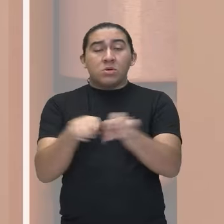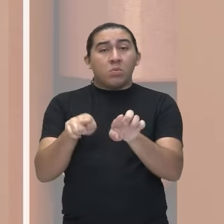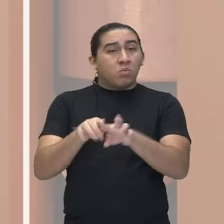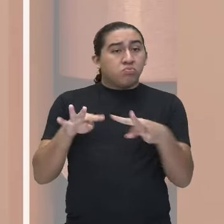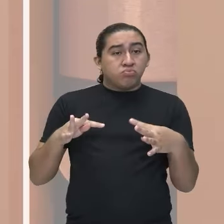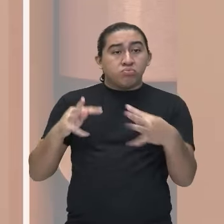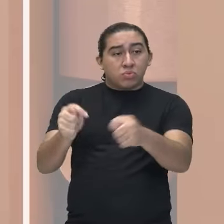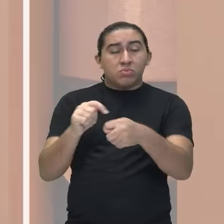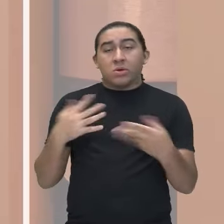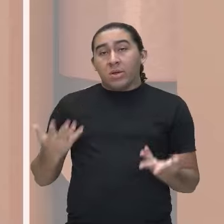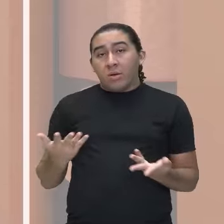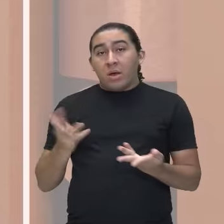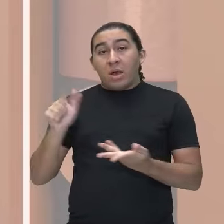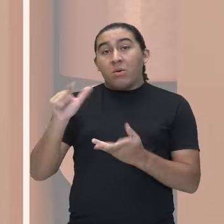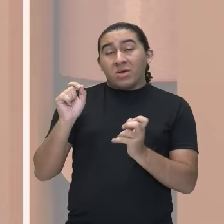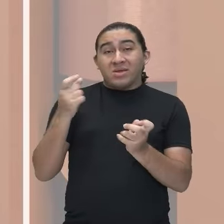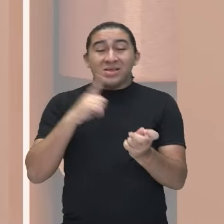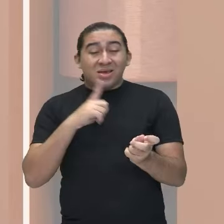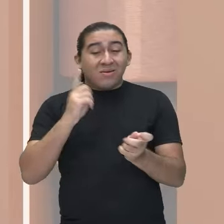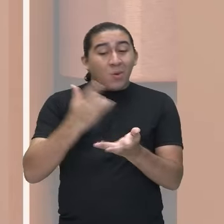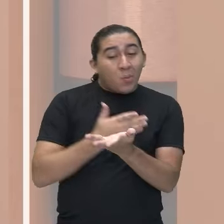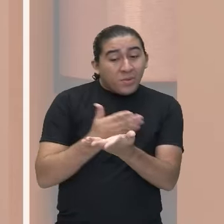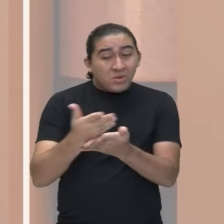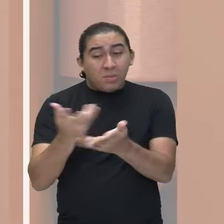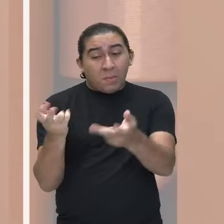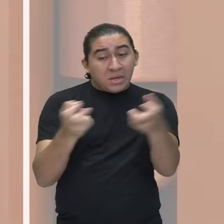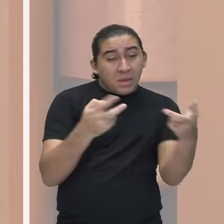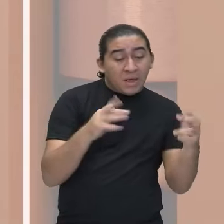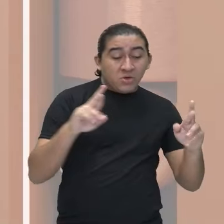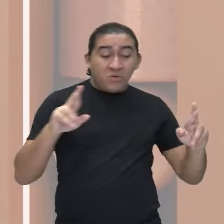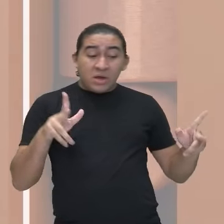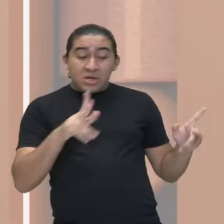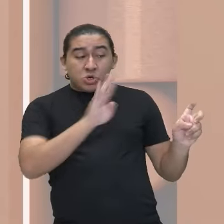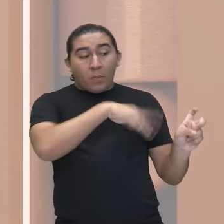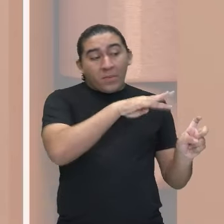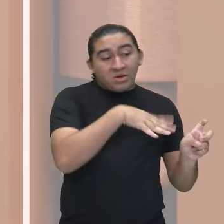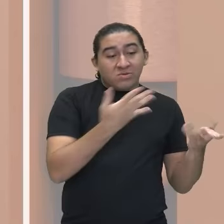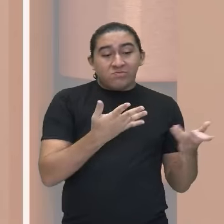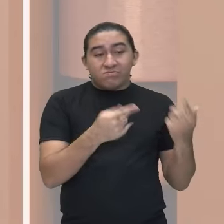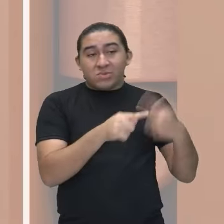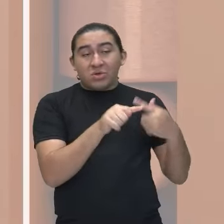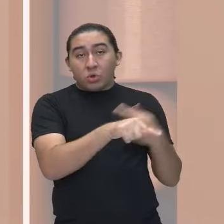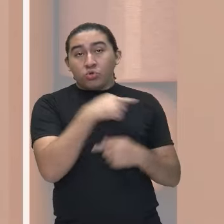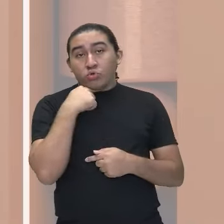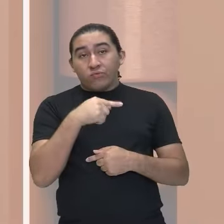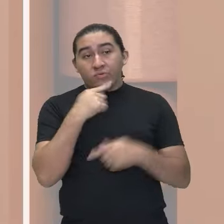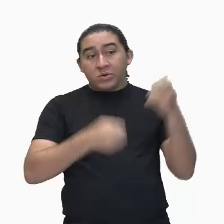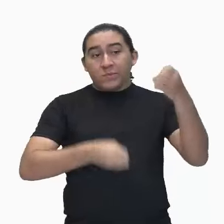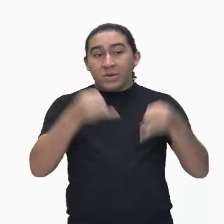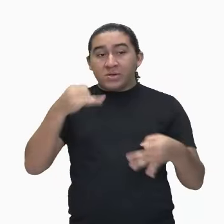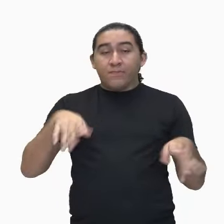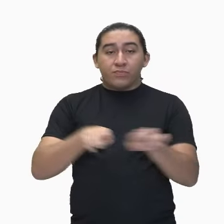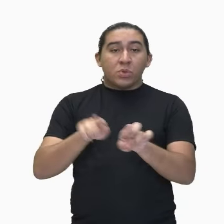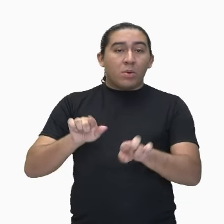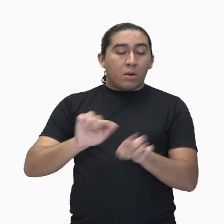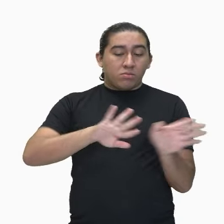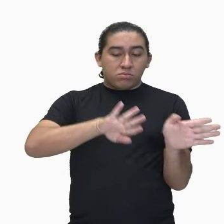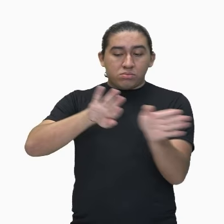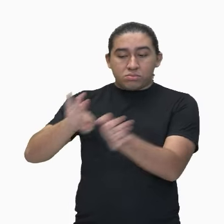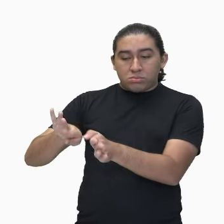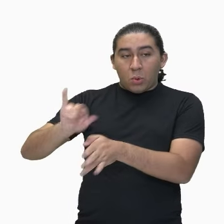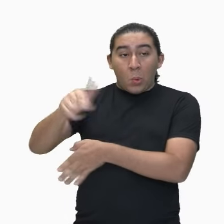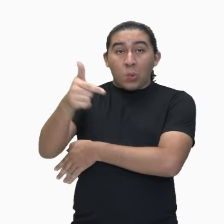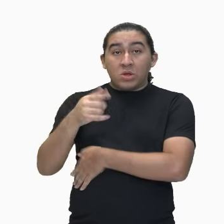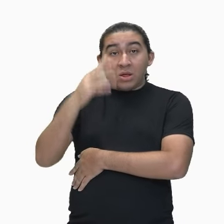Então, foi desmistificando isso daí. O mito já não conseguia mais explicar, tá bom? Outra hipótese também que